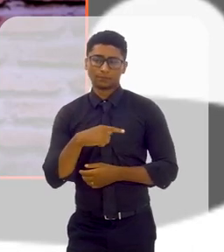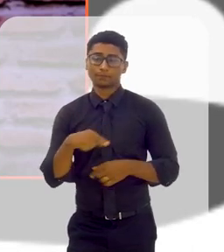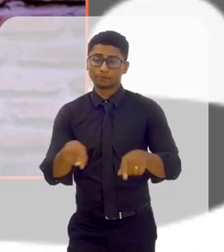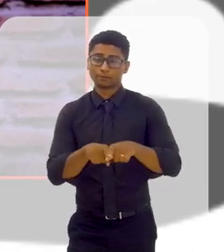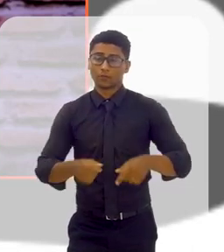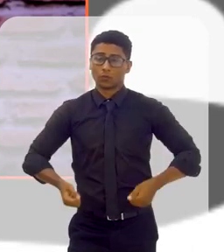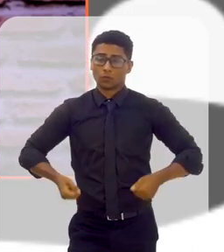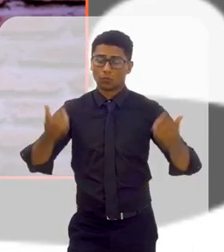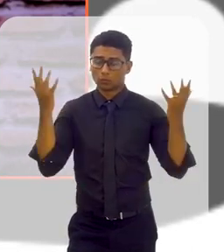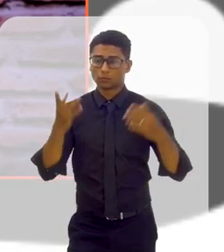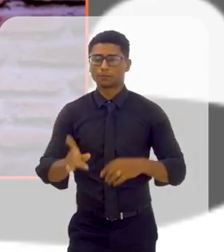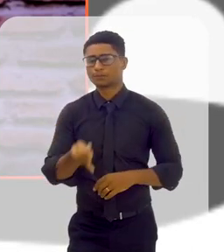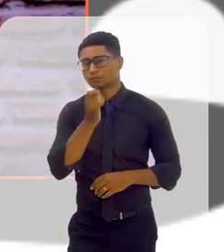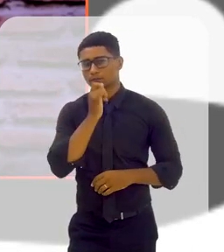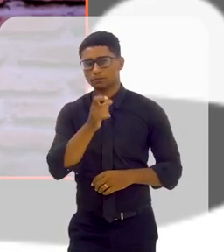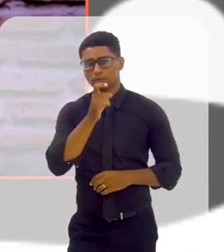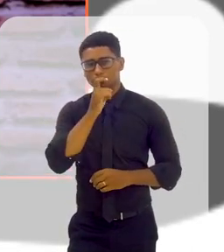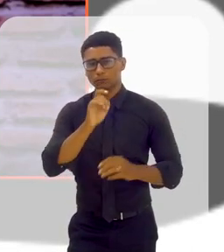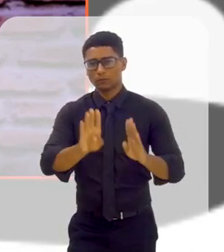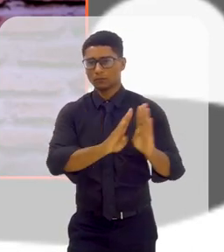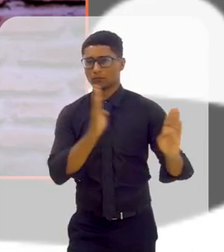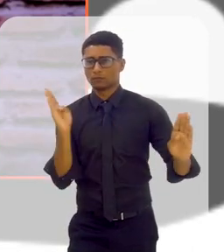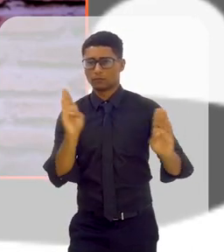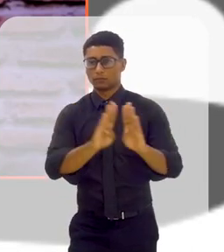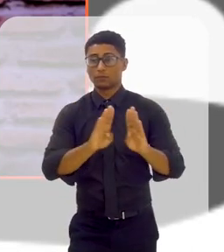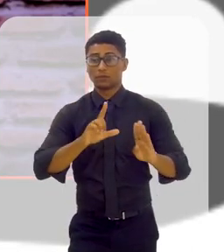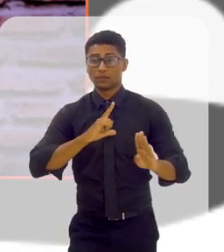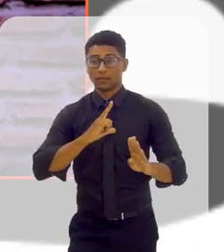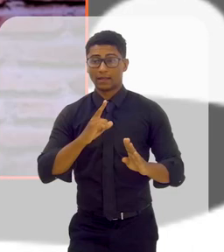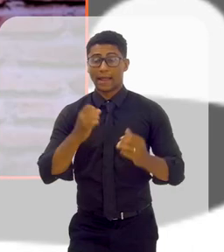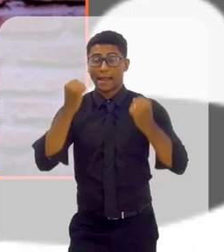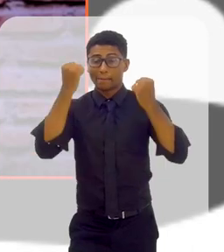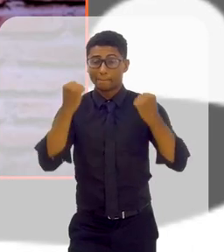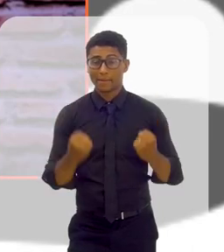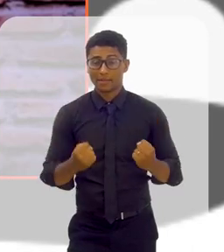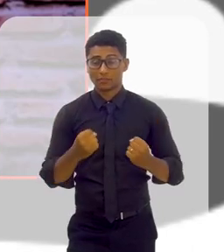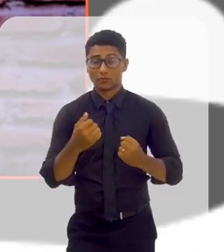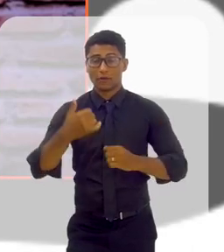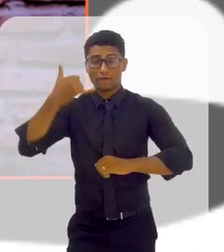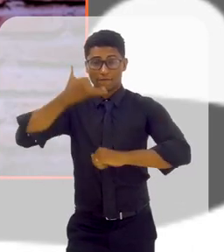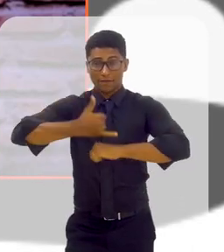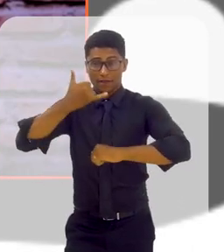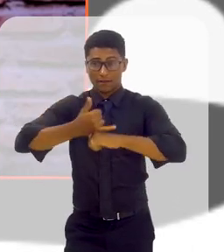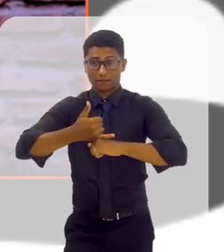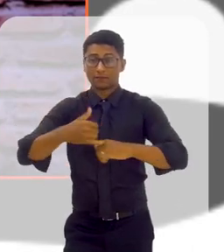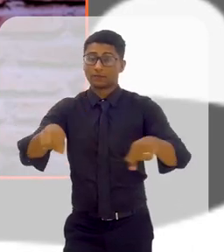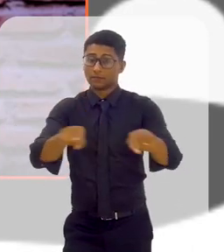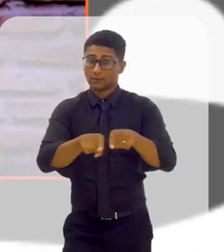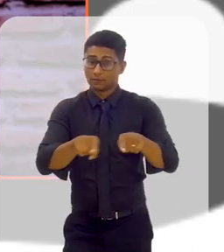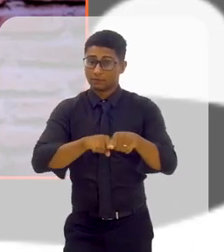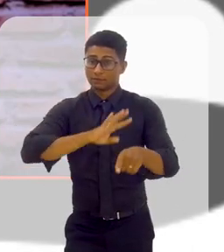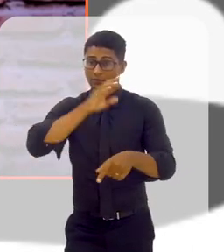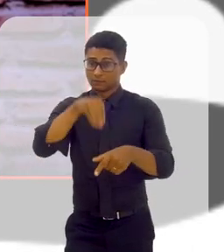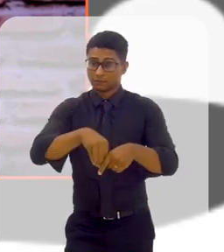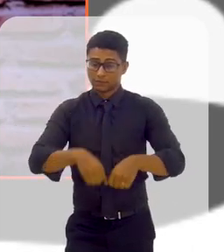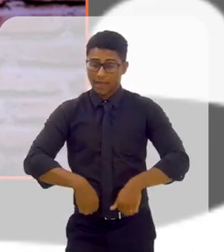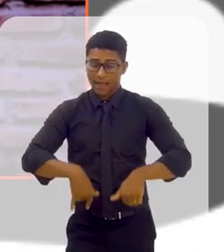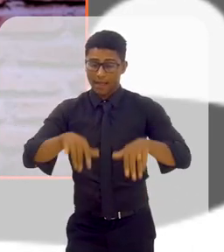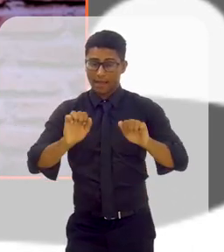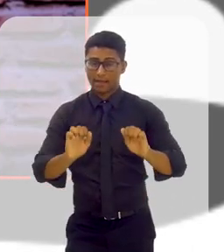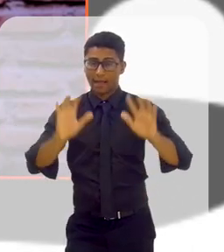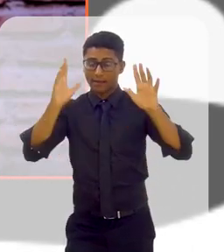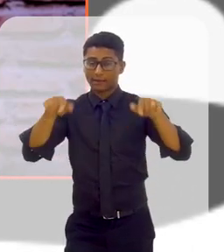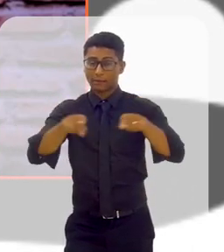existe custos então por exemplo uma geladeira ela possui de ferro mas ela também produz possui quilos de gás e